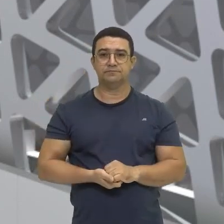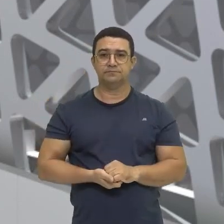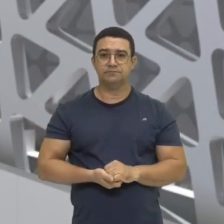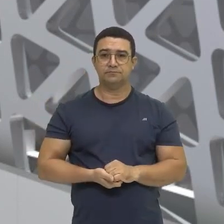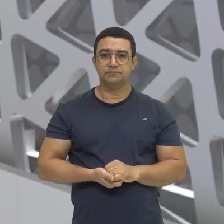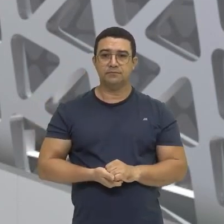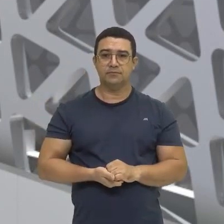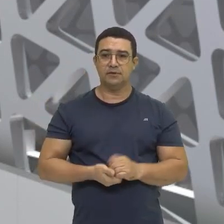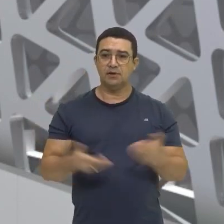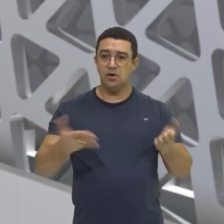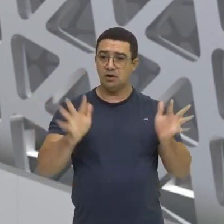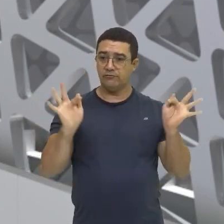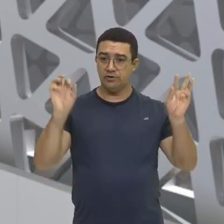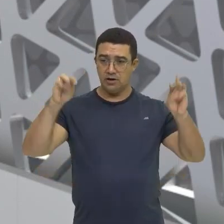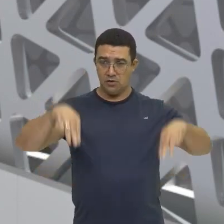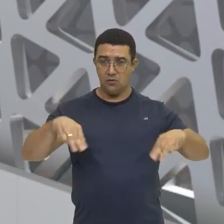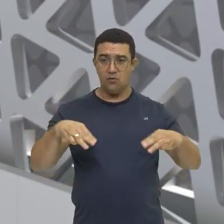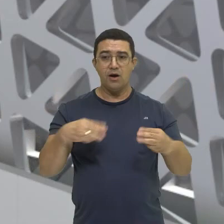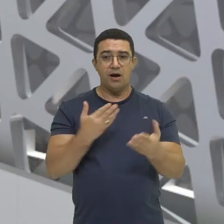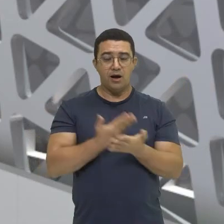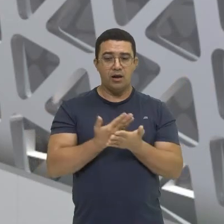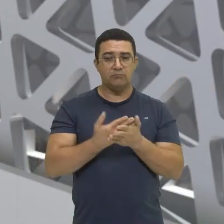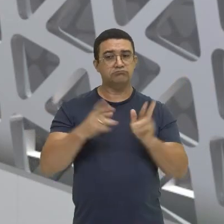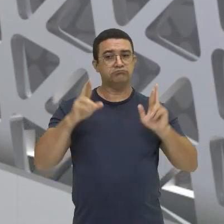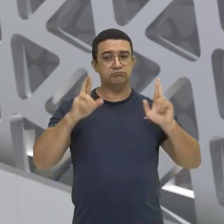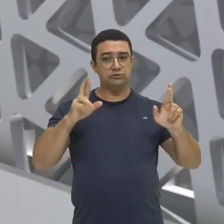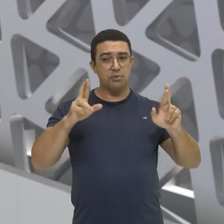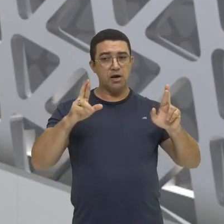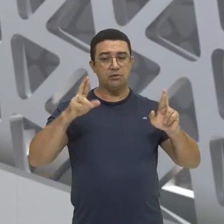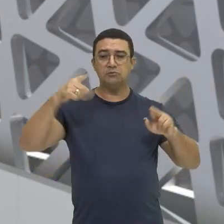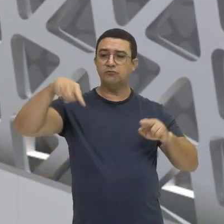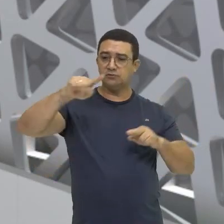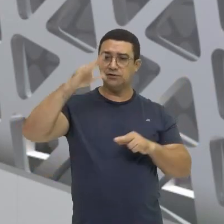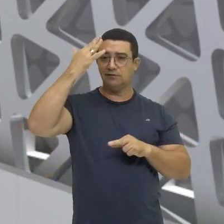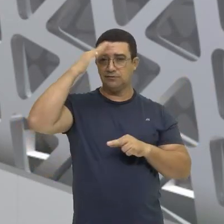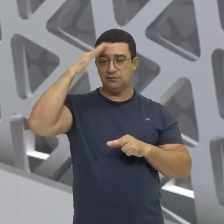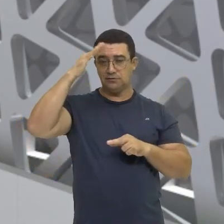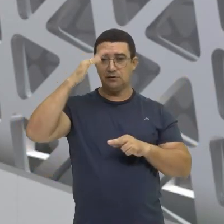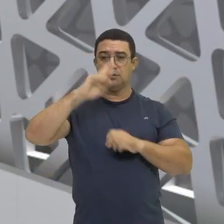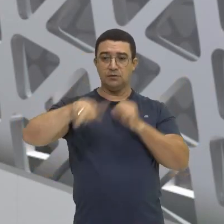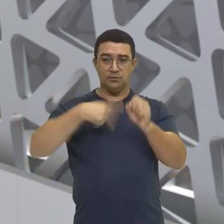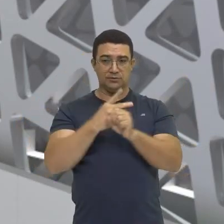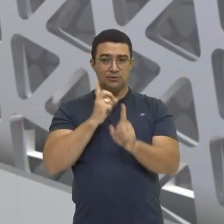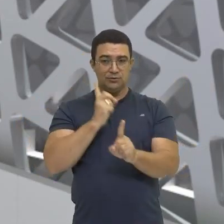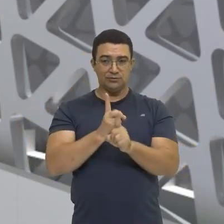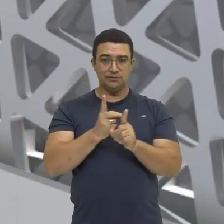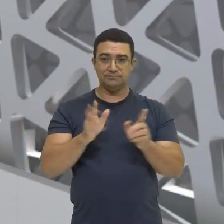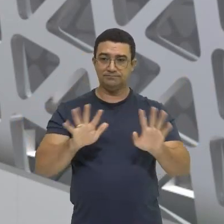chegamos ao final da nossa aula, espero que vocês tenham entendido e até uma próxima aula.